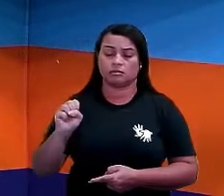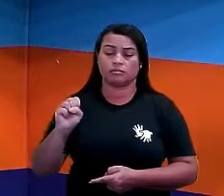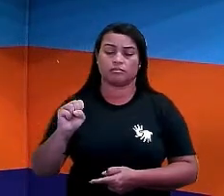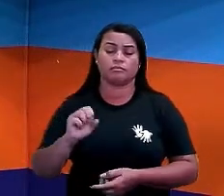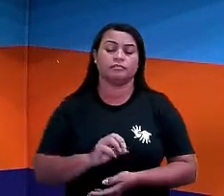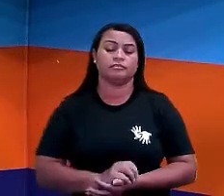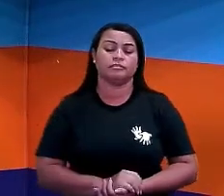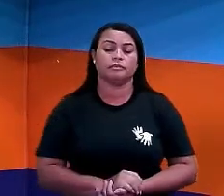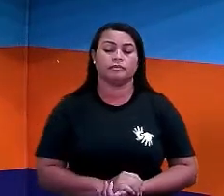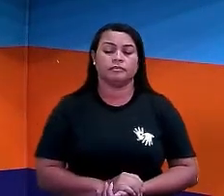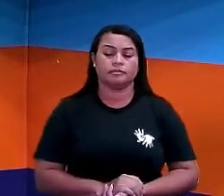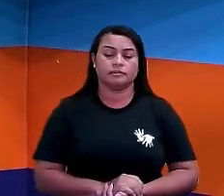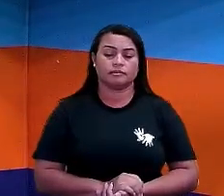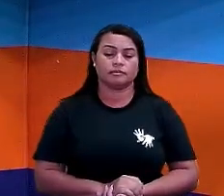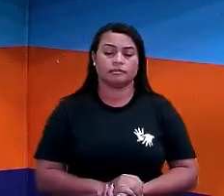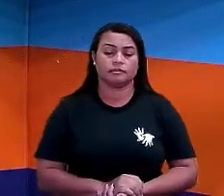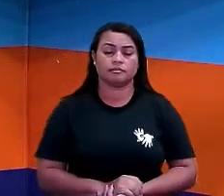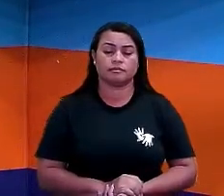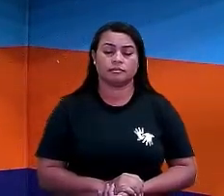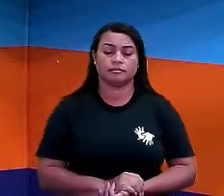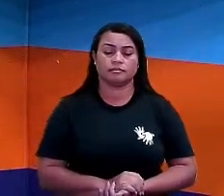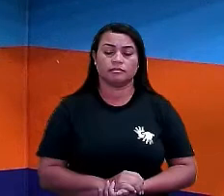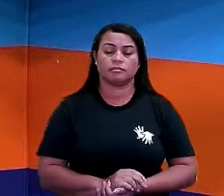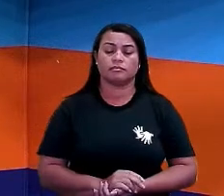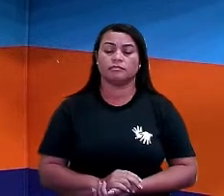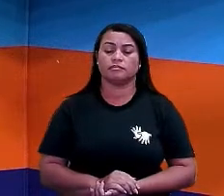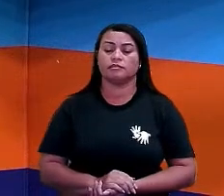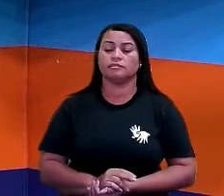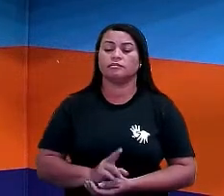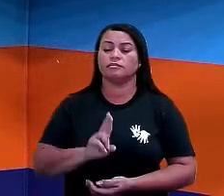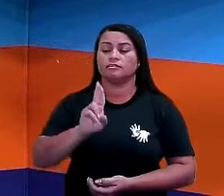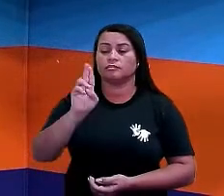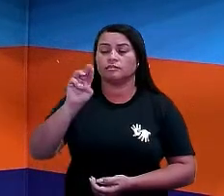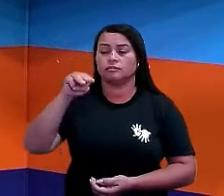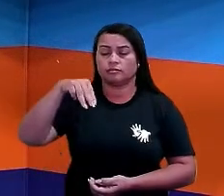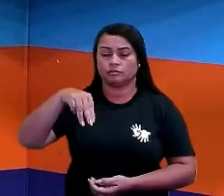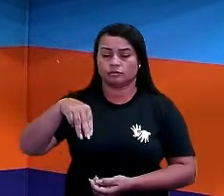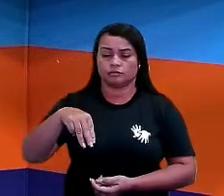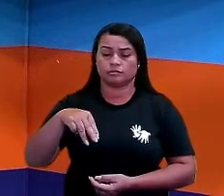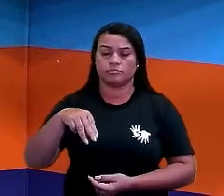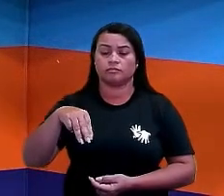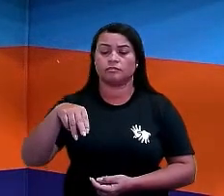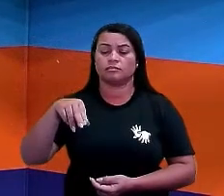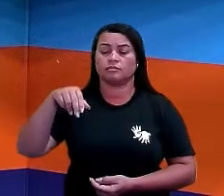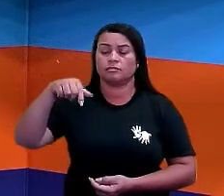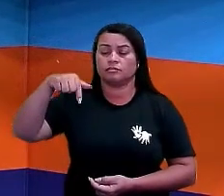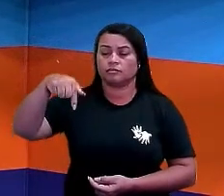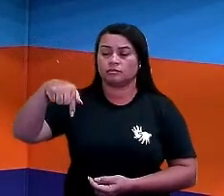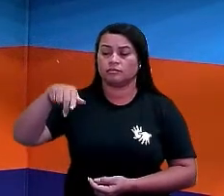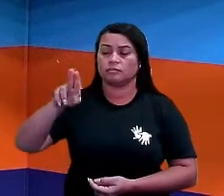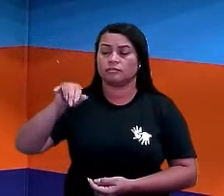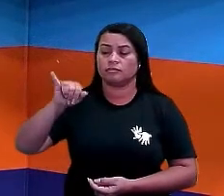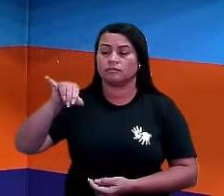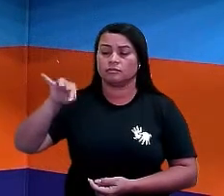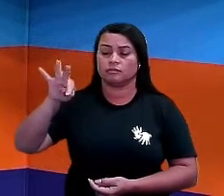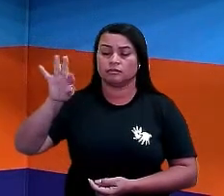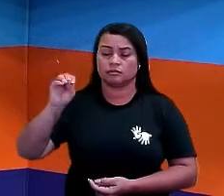ó, onde tem o 5, vai ser 1/5, tá bom? Se tivesse um 2 aqui em